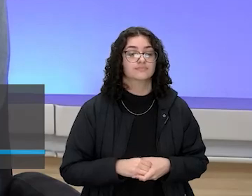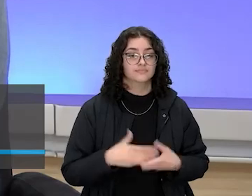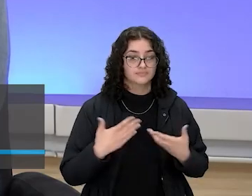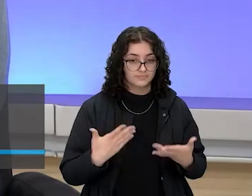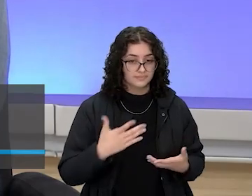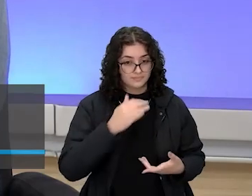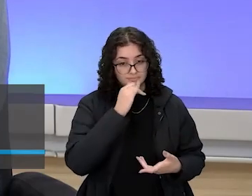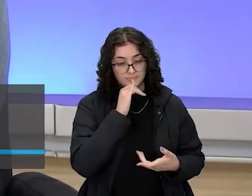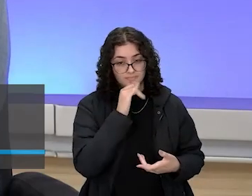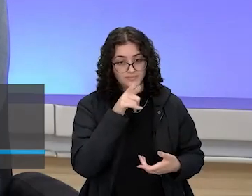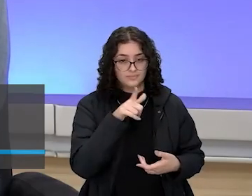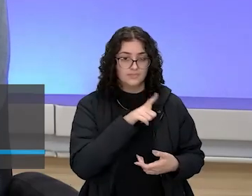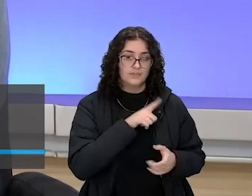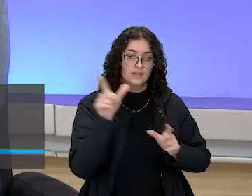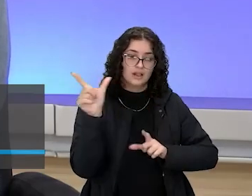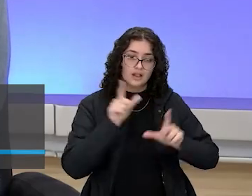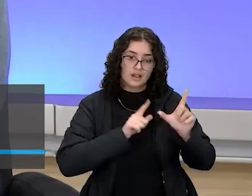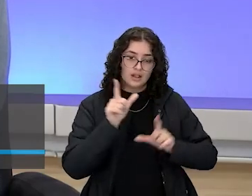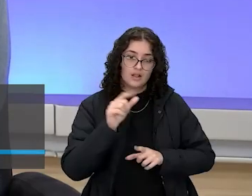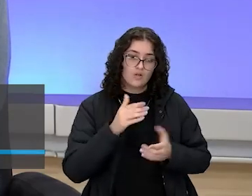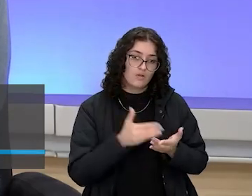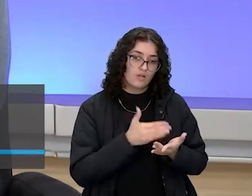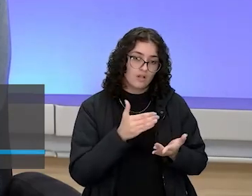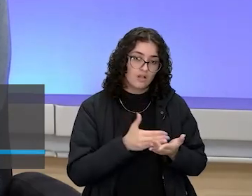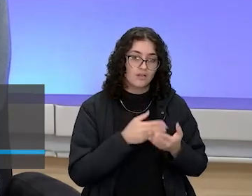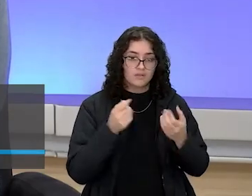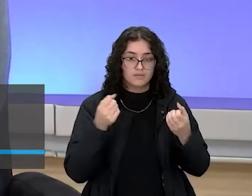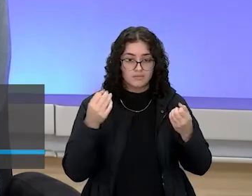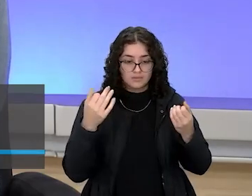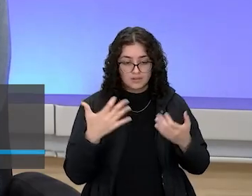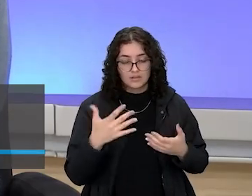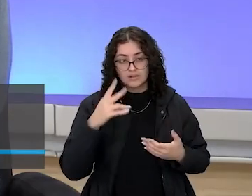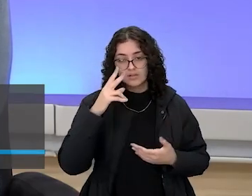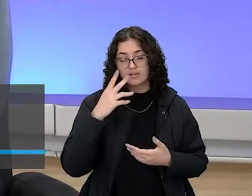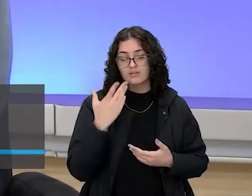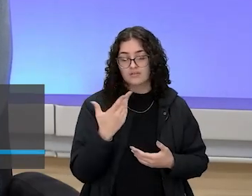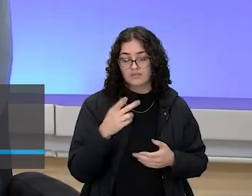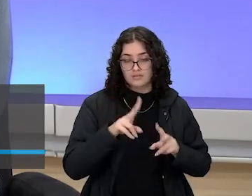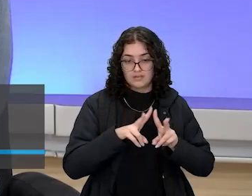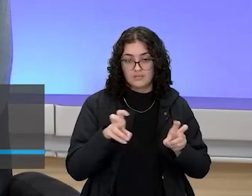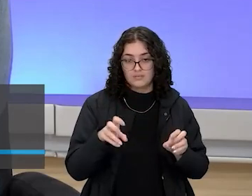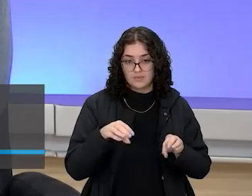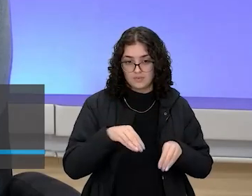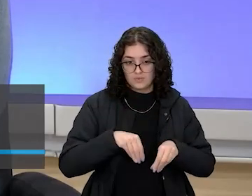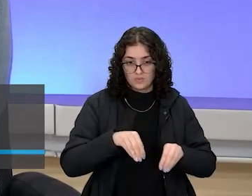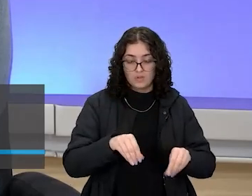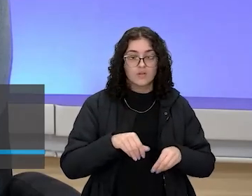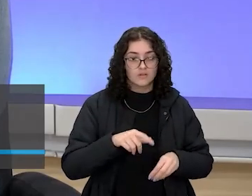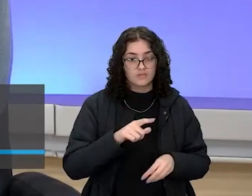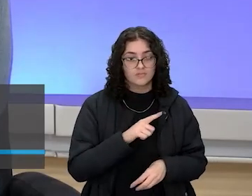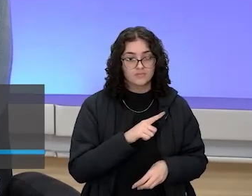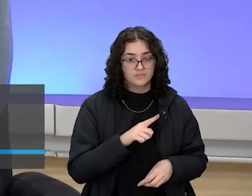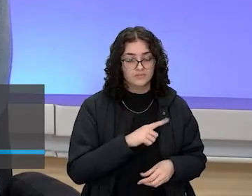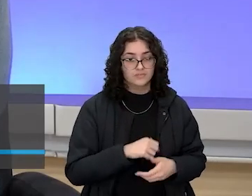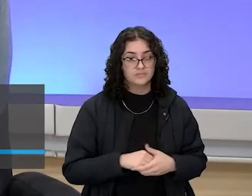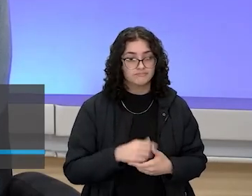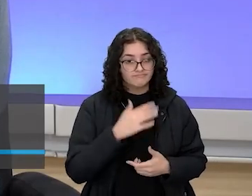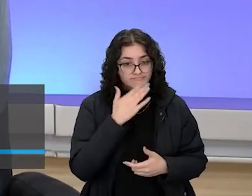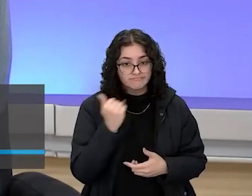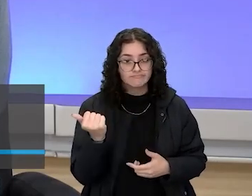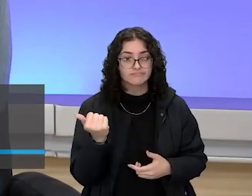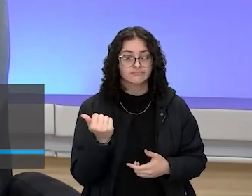que se você vê programas ou livros que falem sobre solo, a gente vai ter essa abordagem aí da